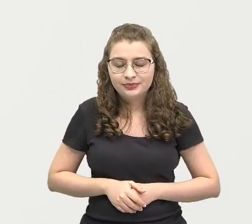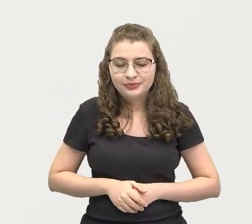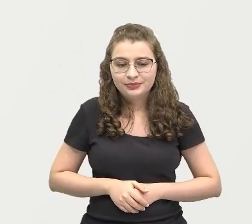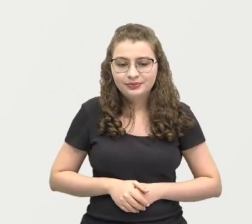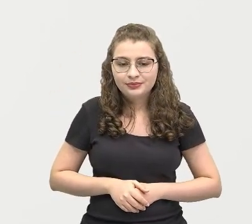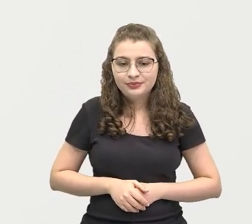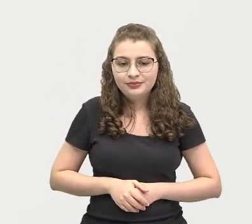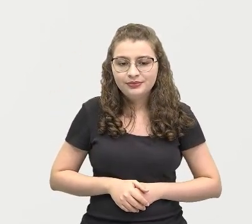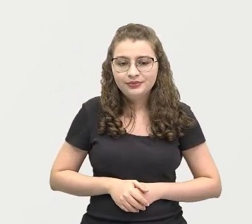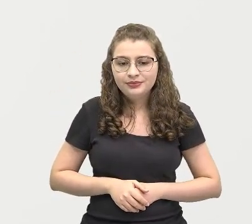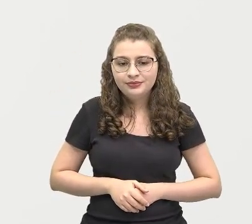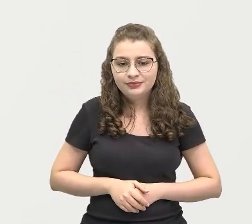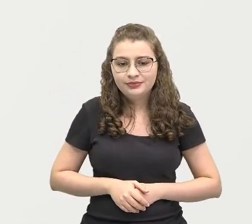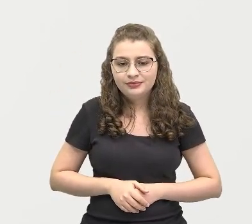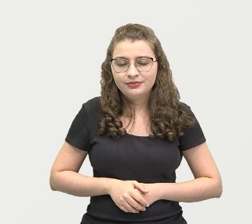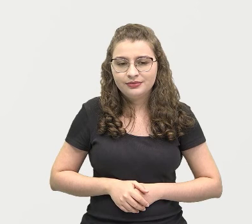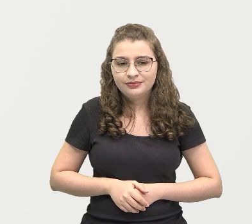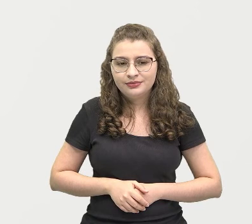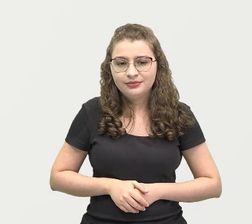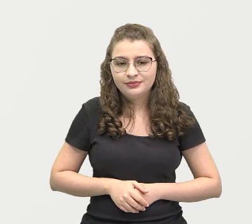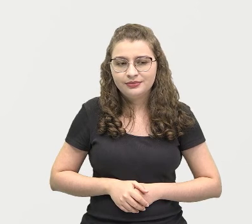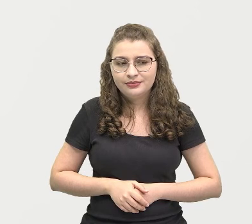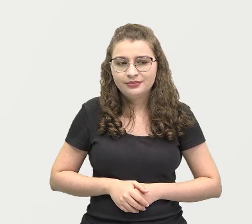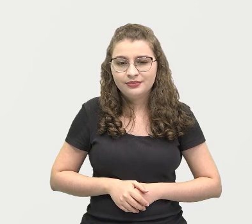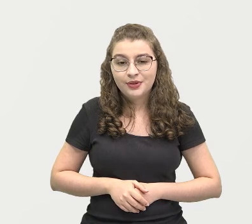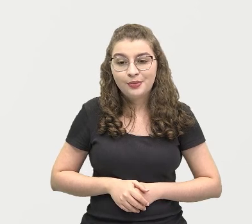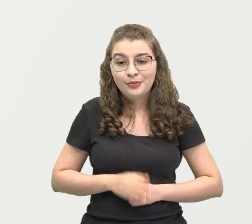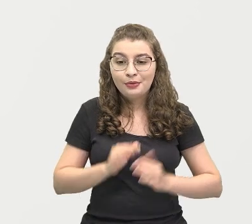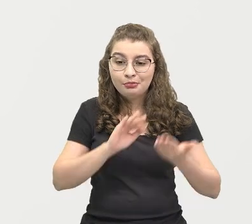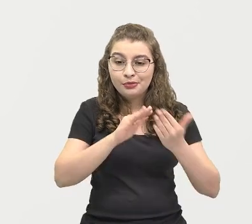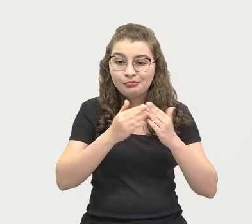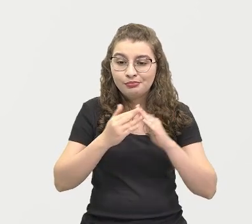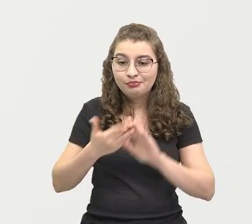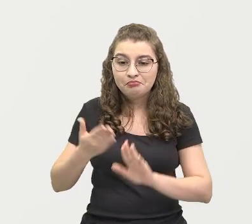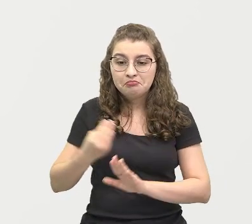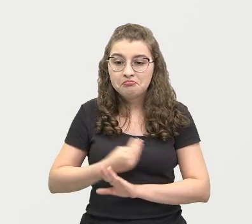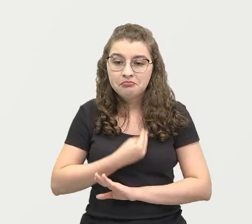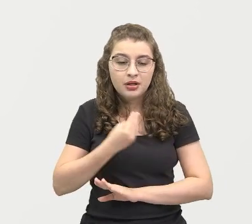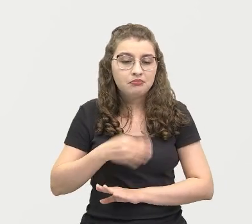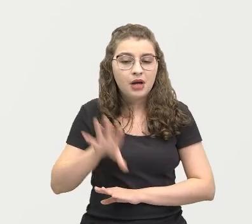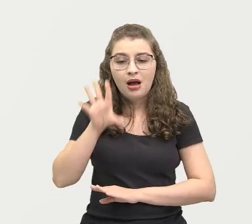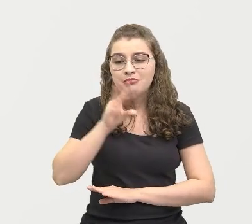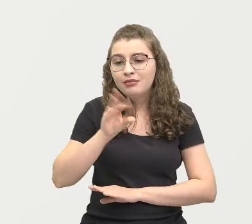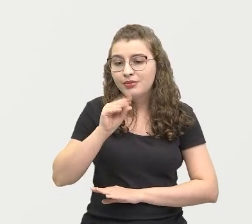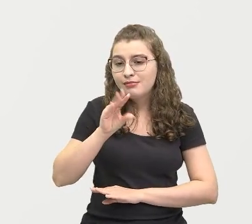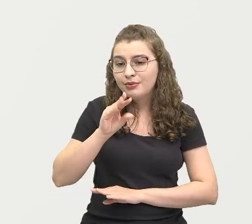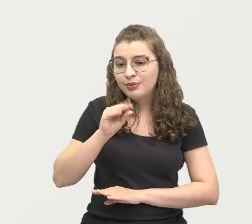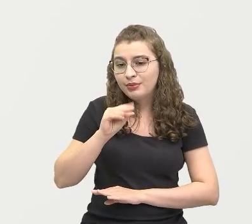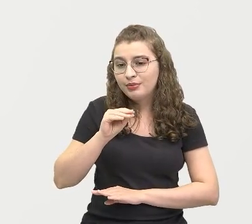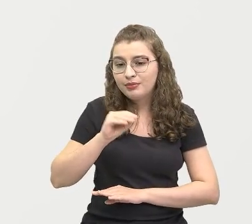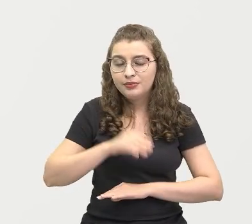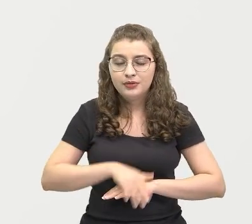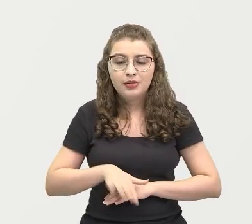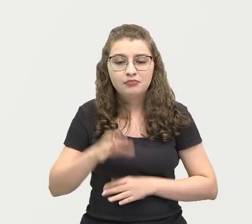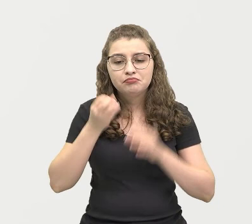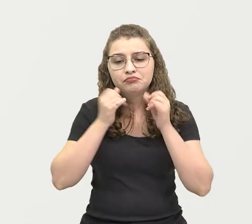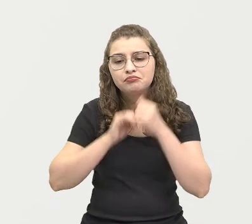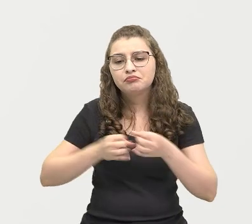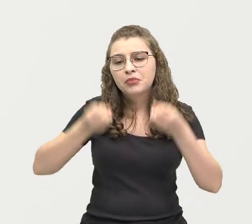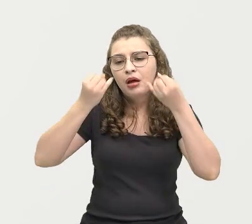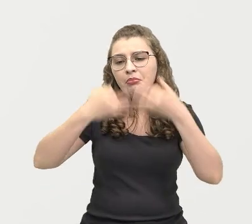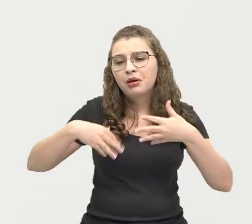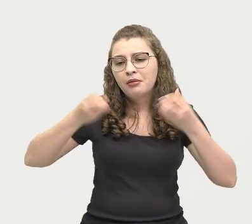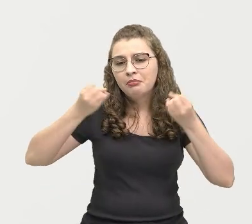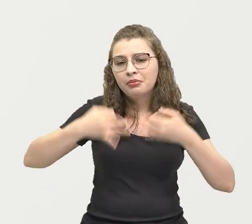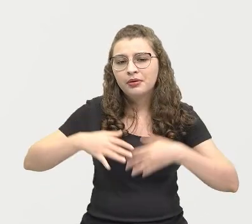povo, como se uma pessoa suburbana estivesse falando, estivesse te contando uma história. Quando